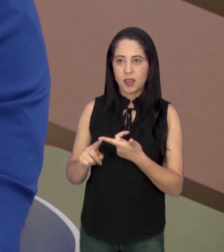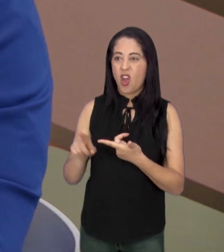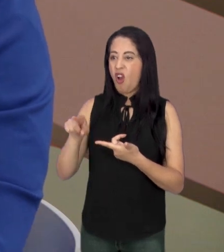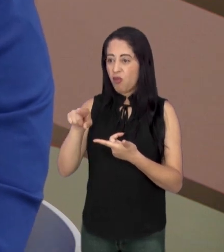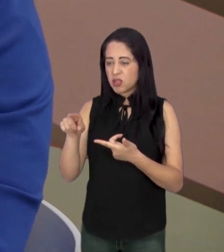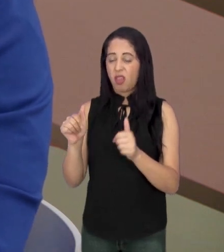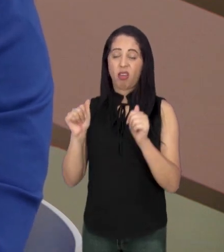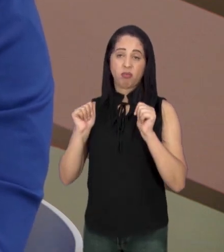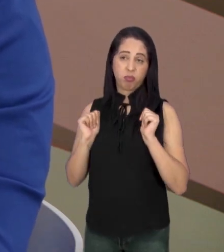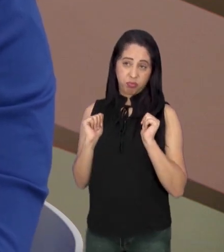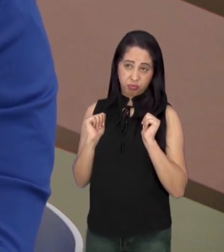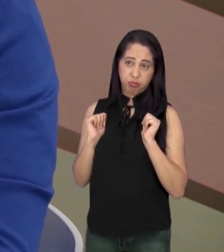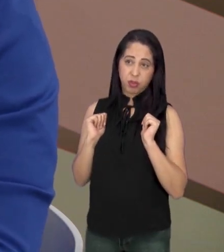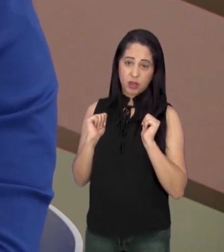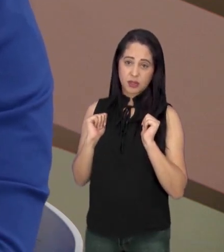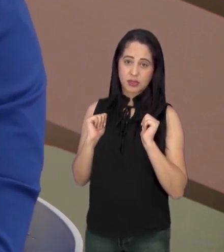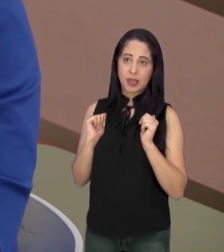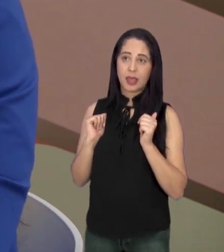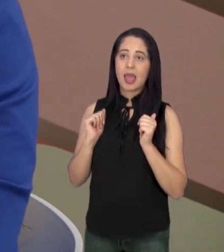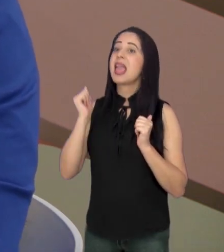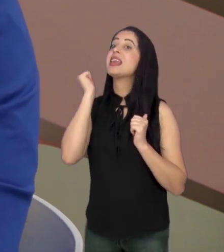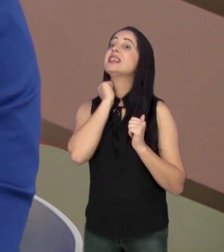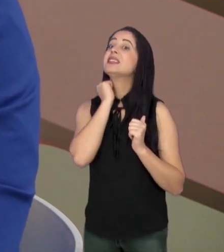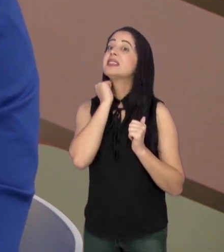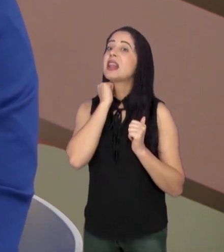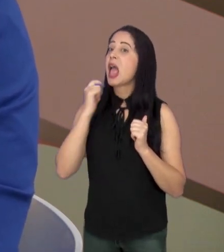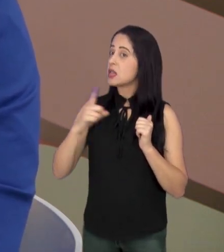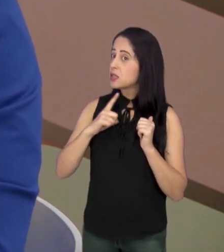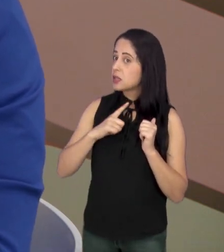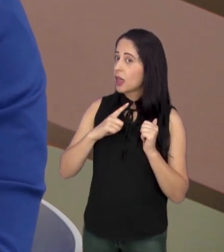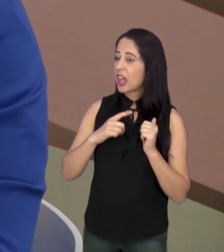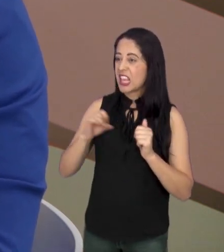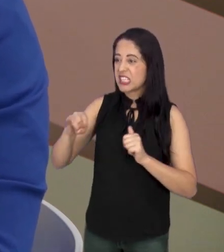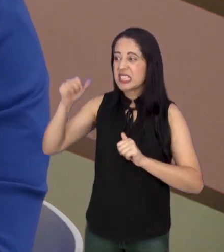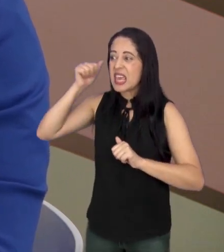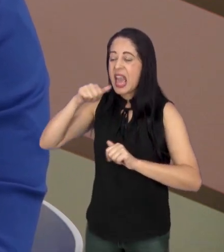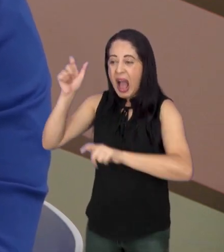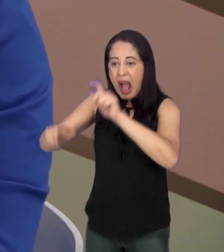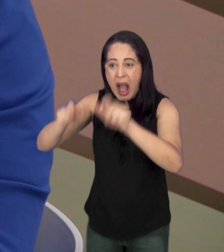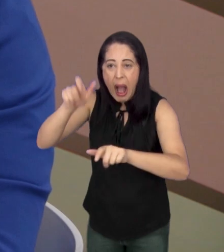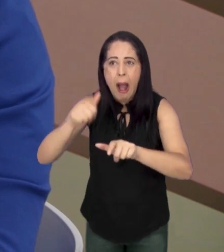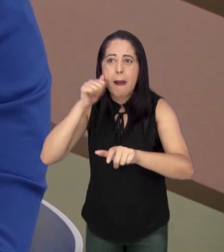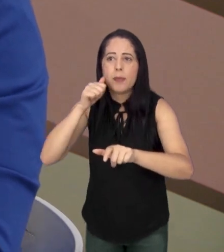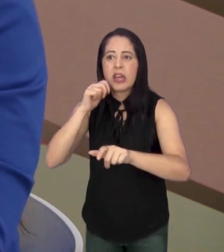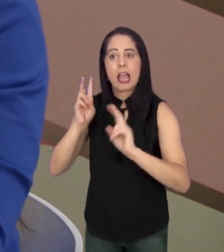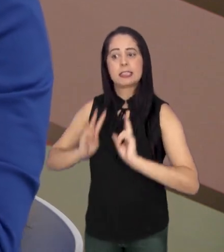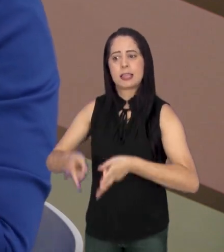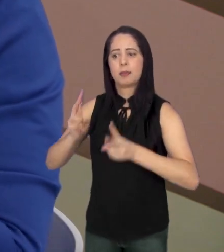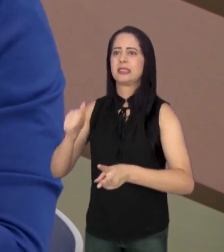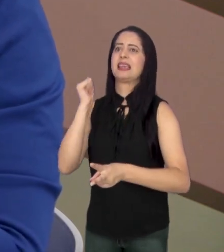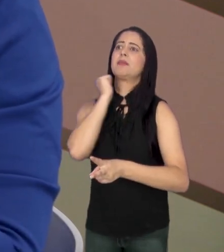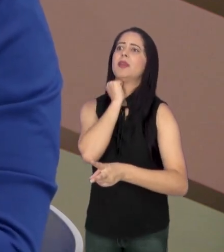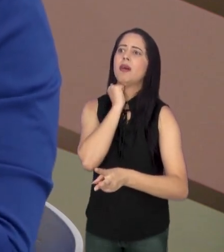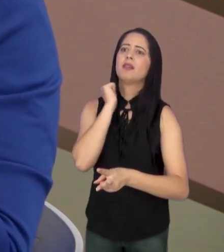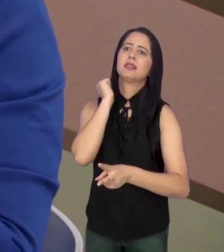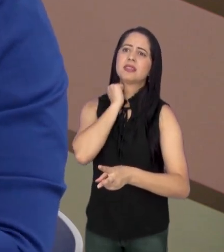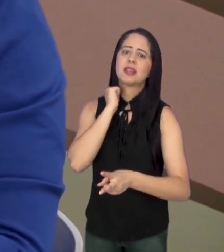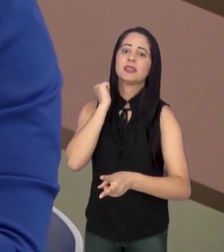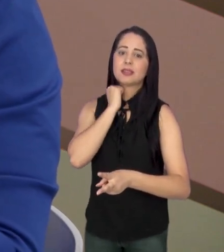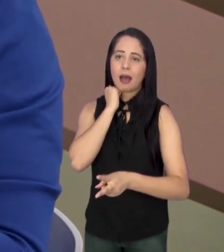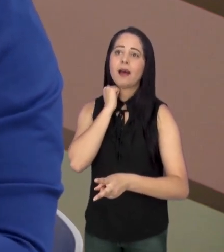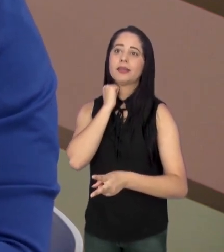está sedentária, né? Como é que está o nível de estresse é muito importante. Uma mulher muito estressada, ela vai estar constantemente